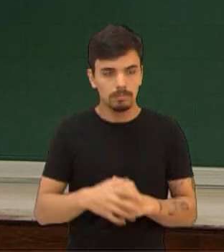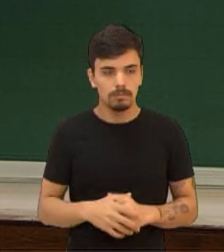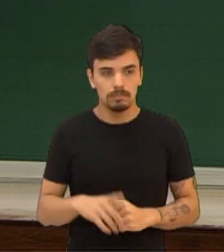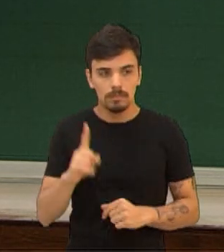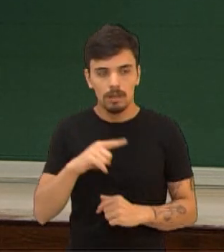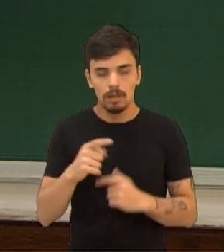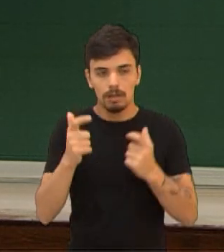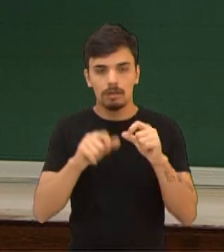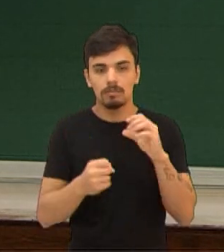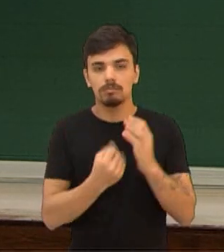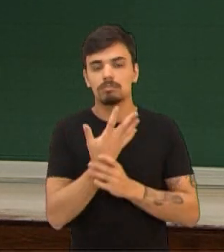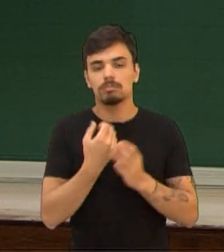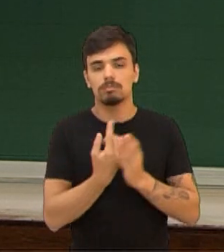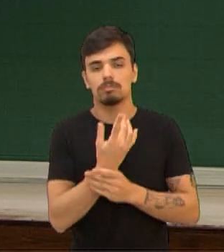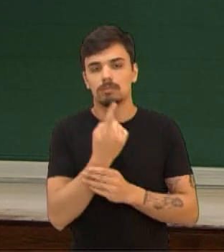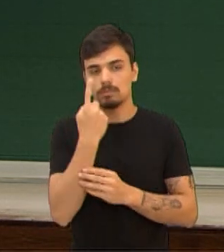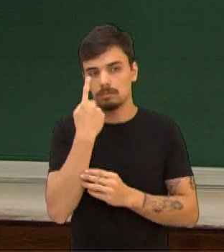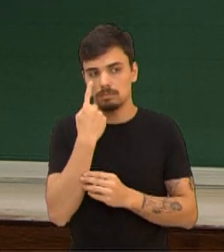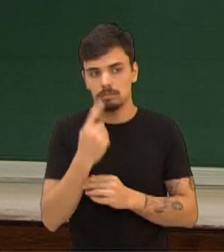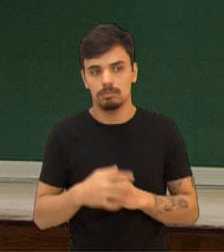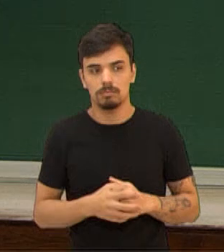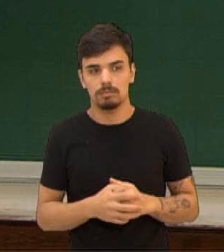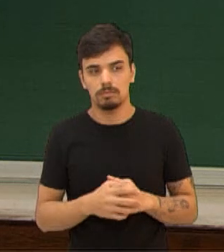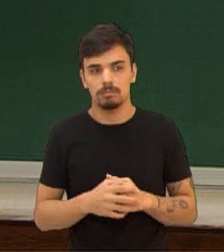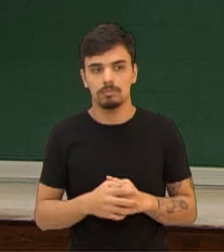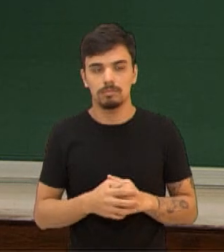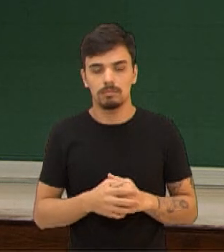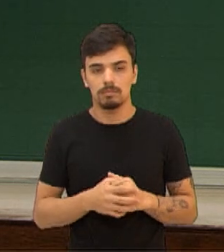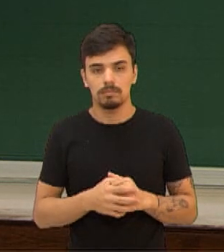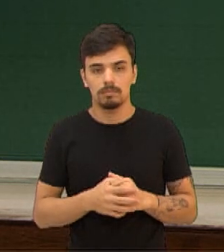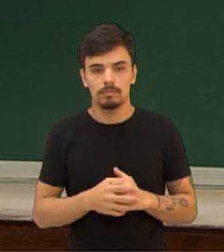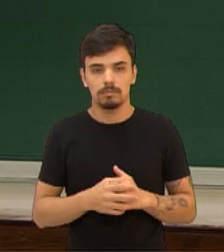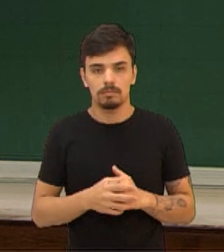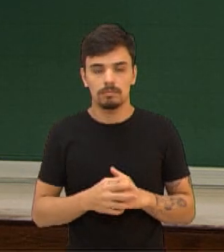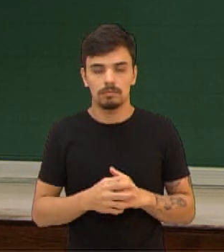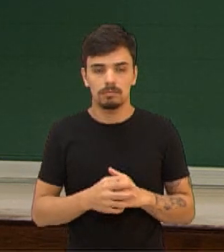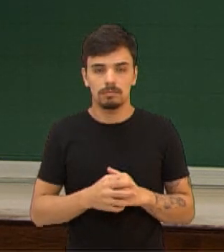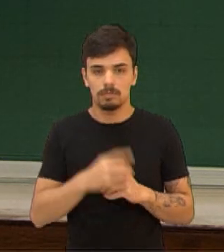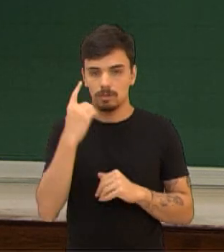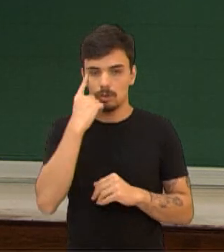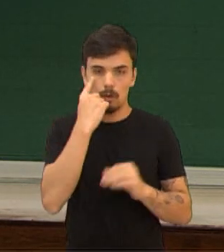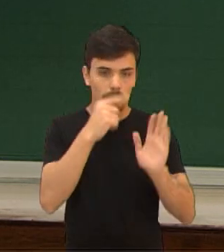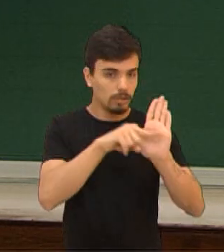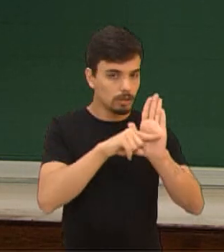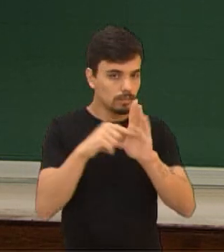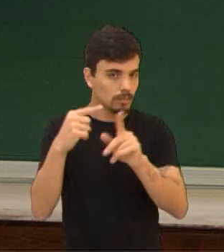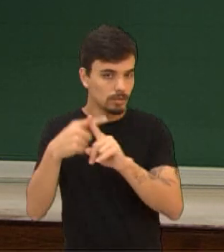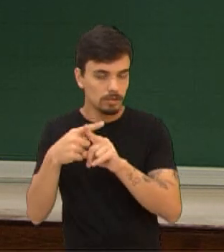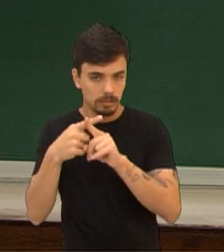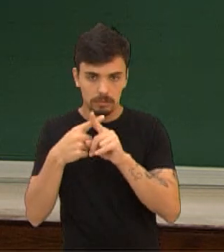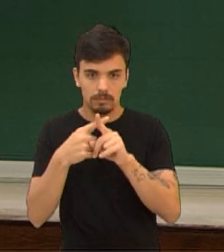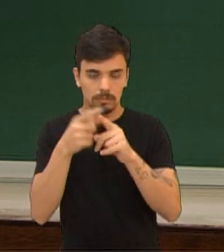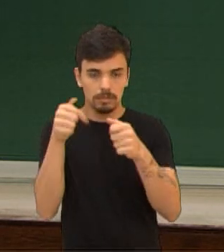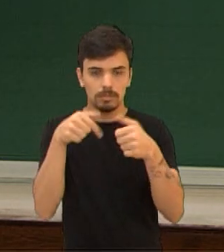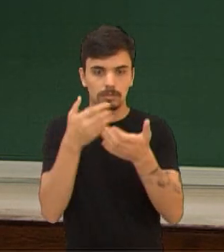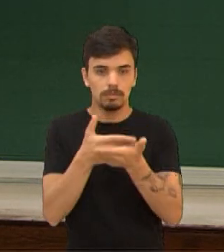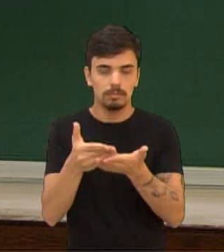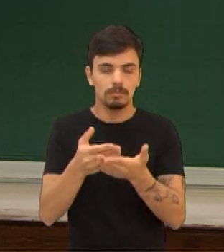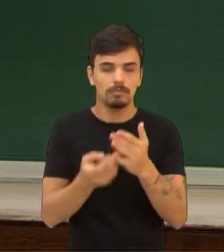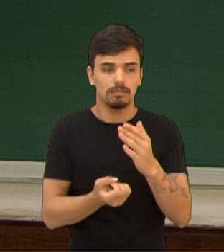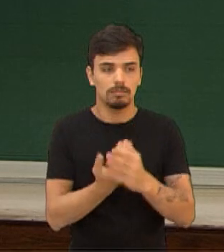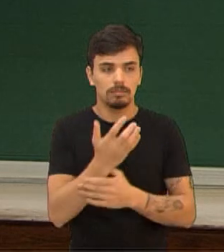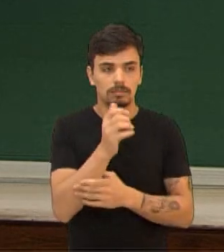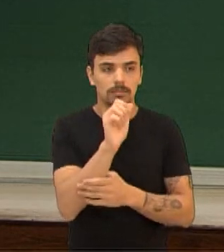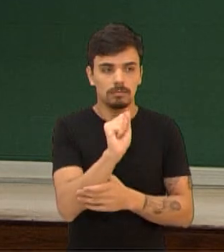que é da fonte, não é dos capacitores, é da fonte, ó, maior potencial, menor potencial, positivo, negativo. Então, esse par AD